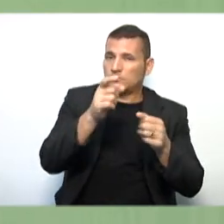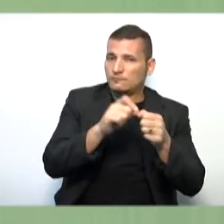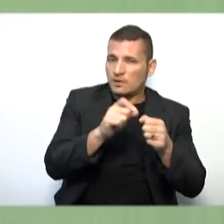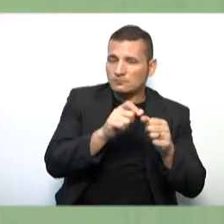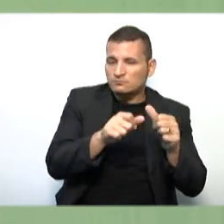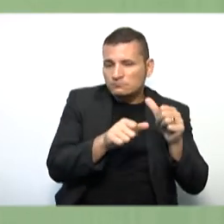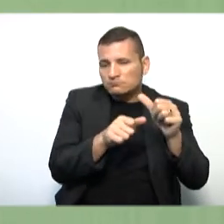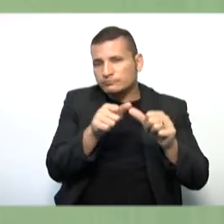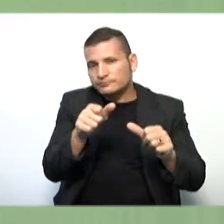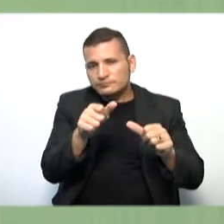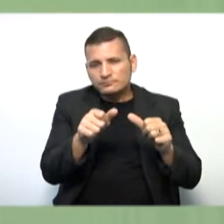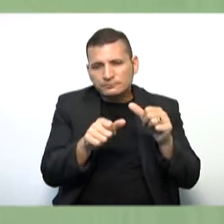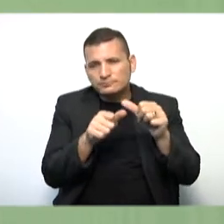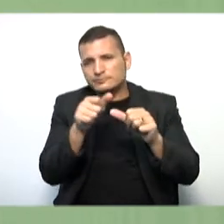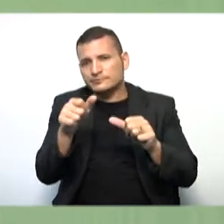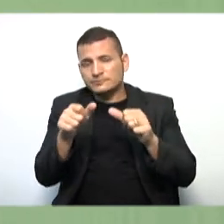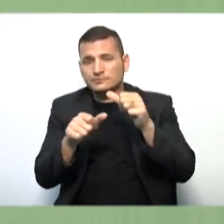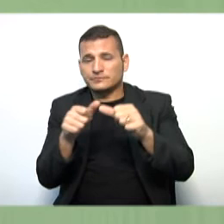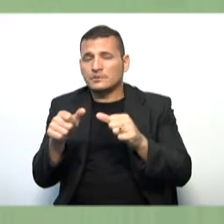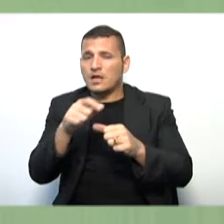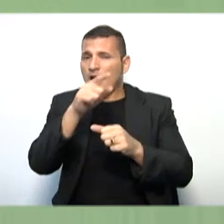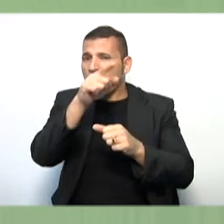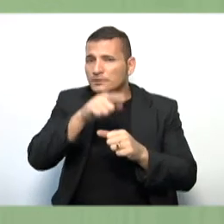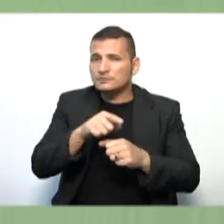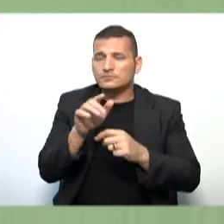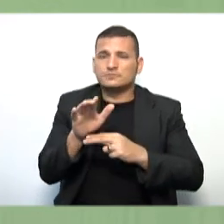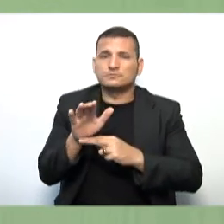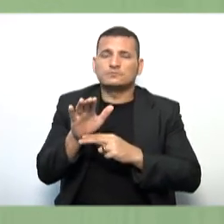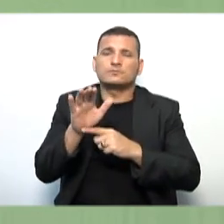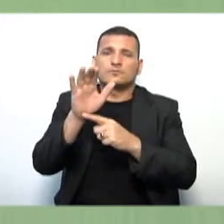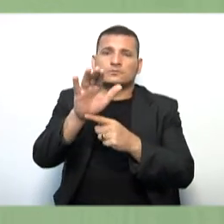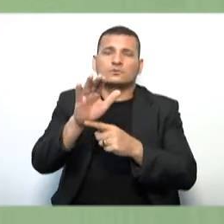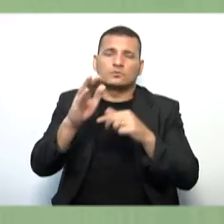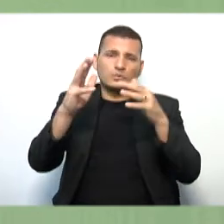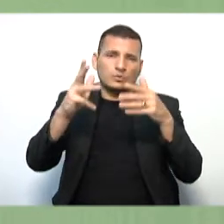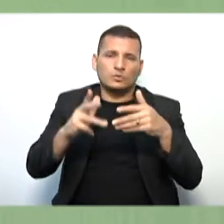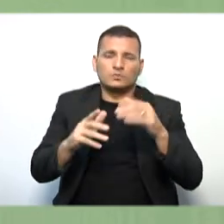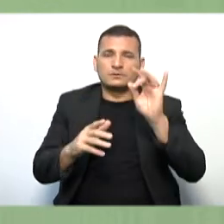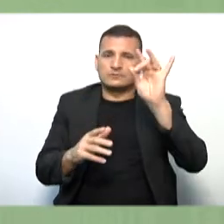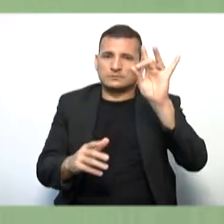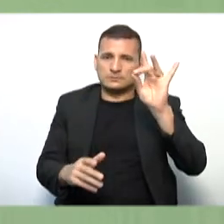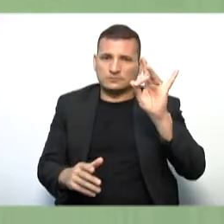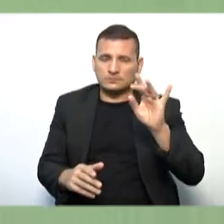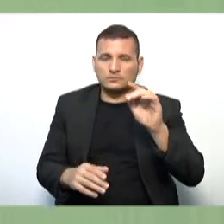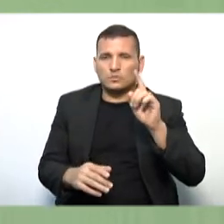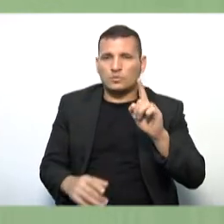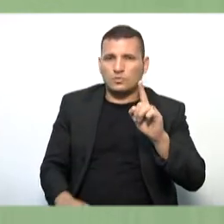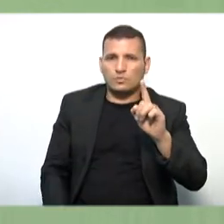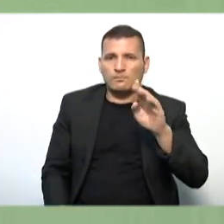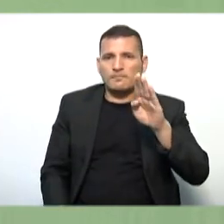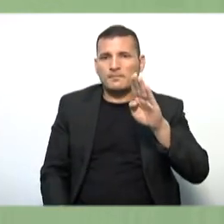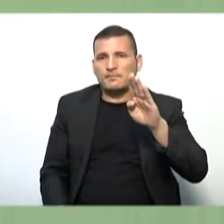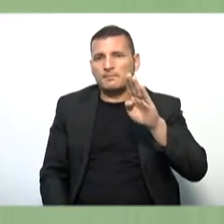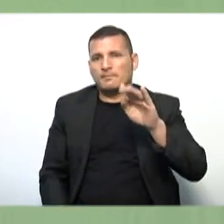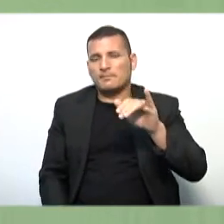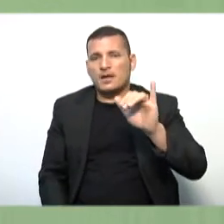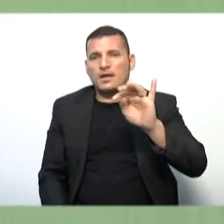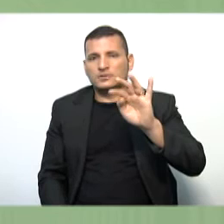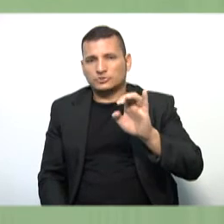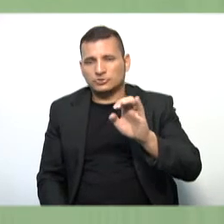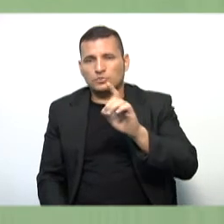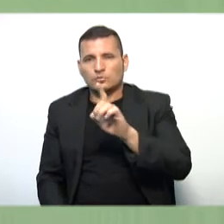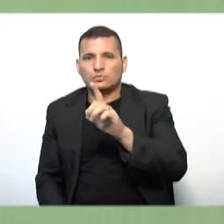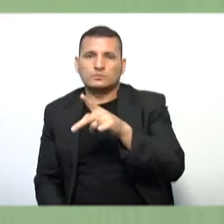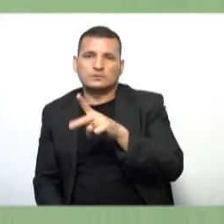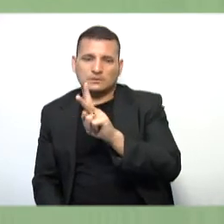todos o que seria uma unidade de cada um, né? Por exemplo, 1 byte, 1 quilo e por aí vai. Então,